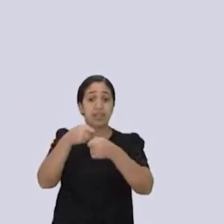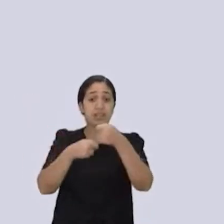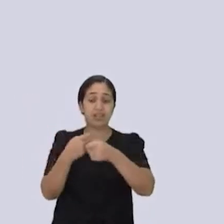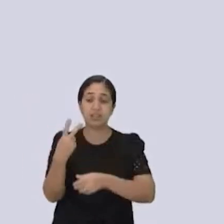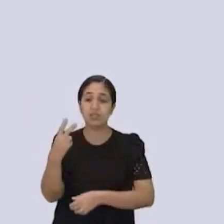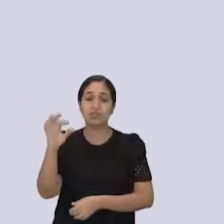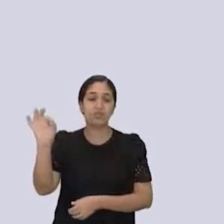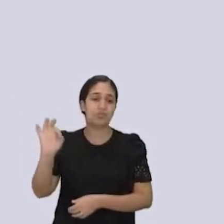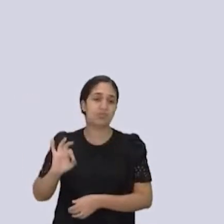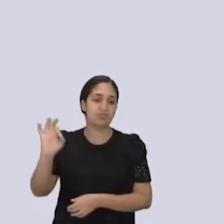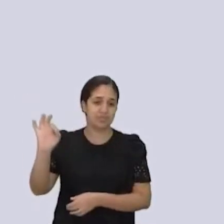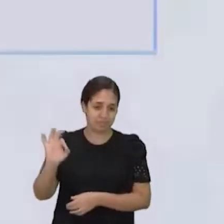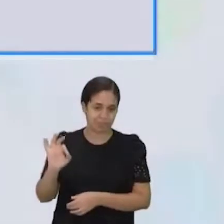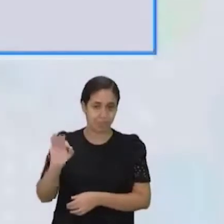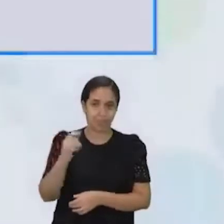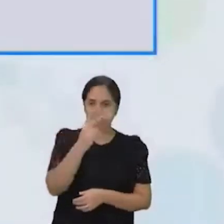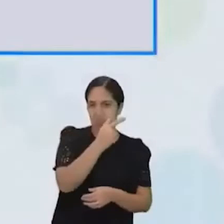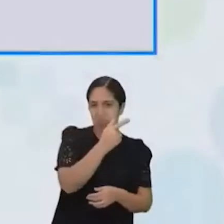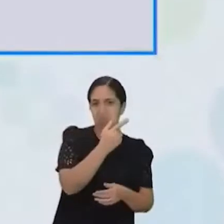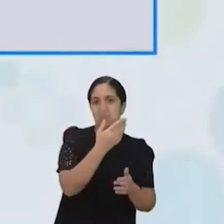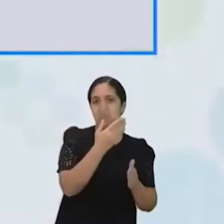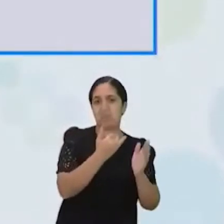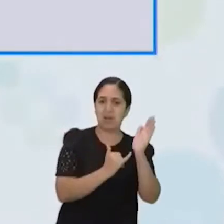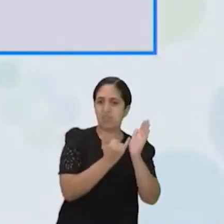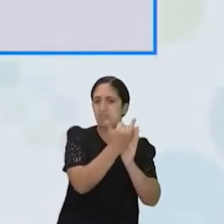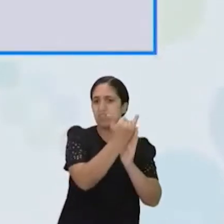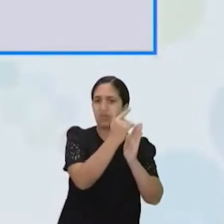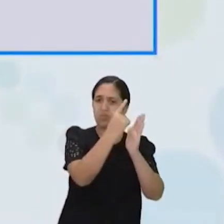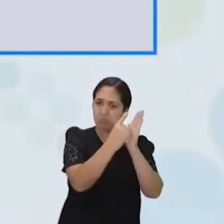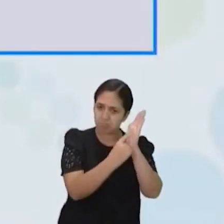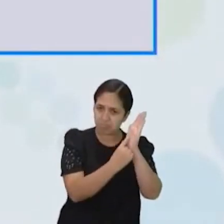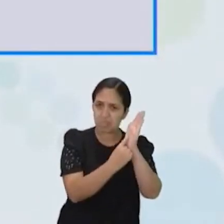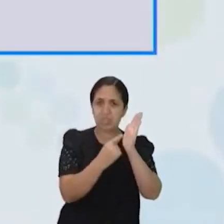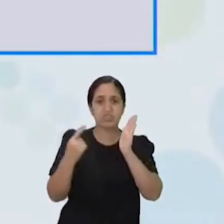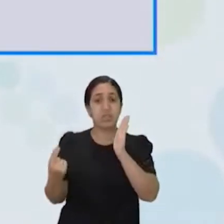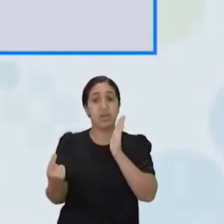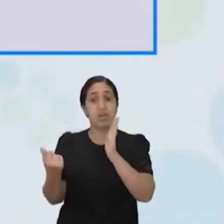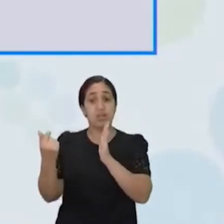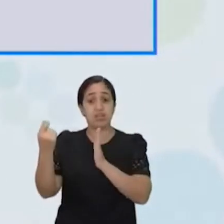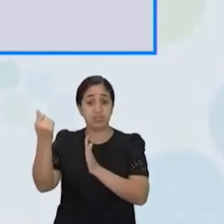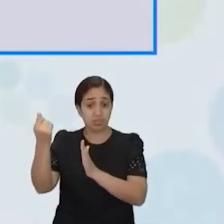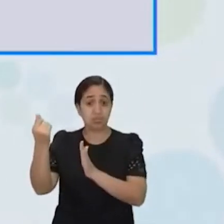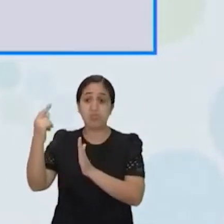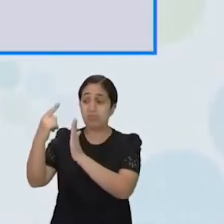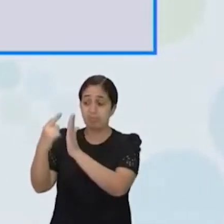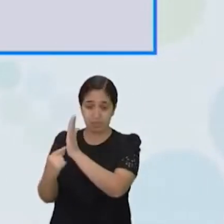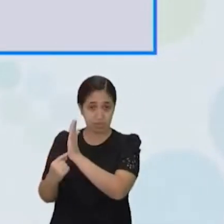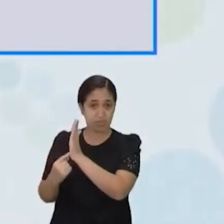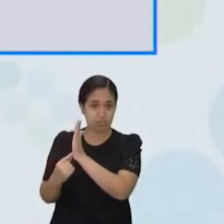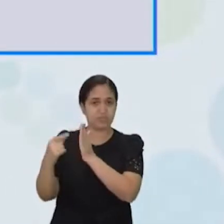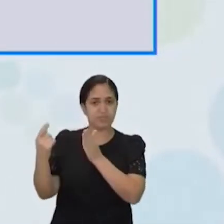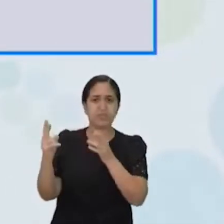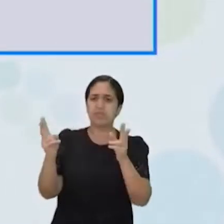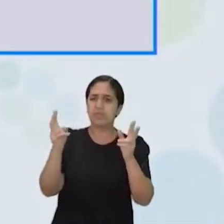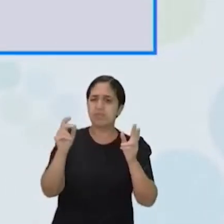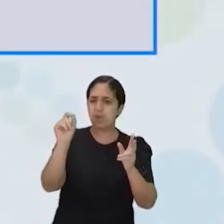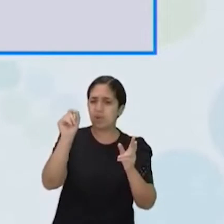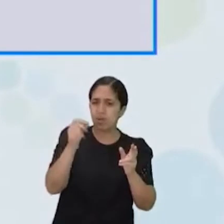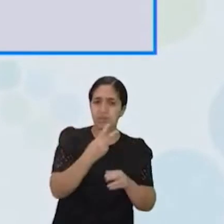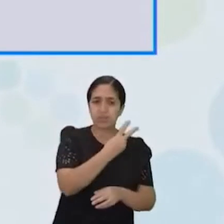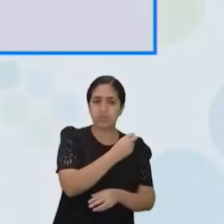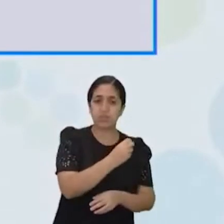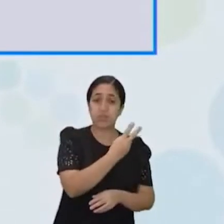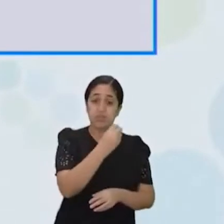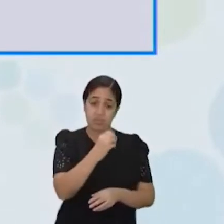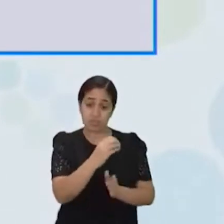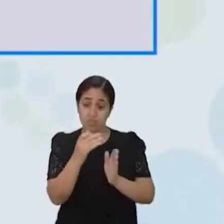2%. Por quê? Eu tenho uma inflação baixa para uma taxa de juros baixa. A gente consegue perceber que de 2020